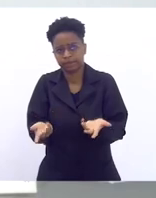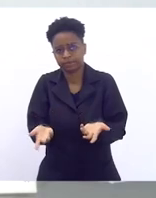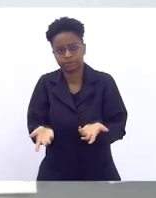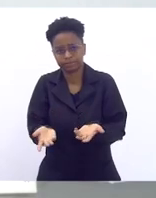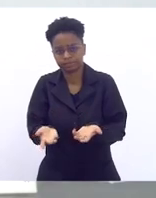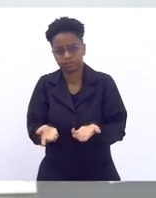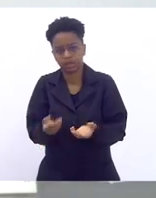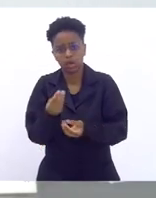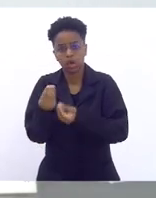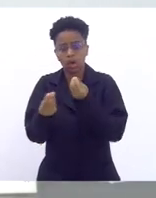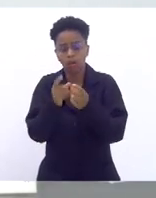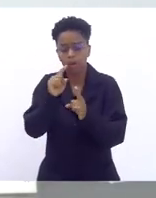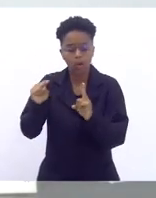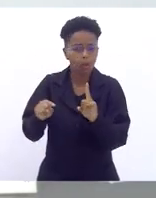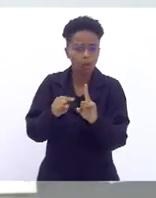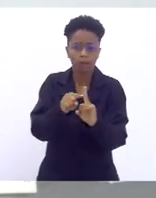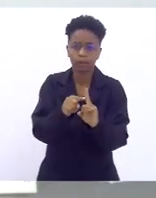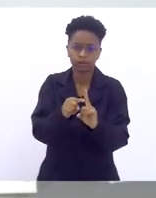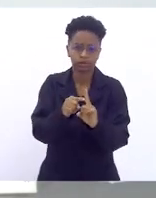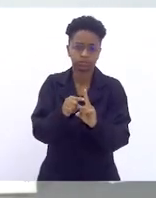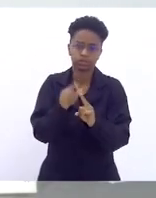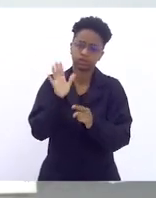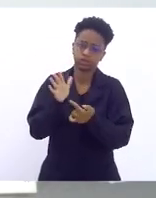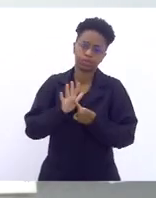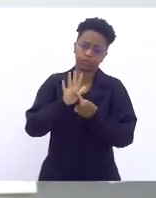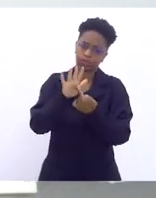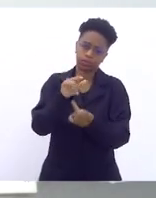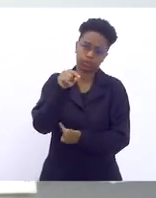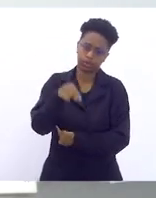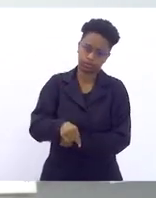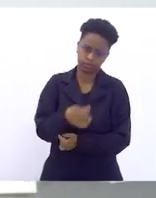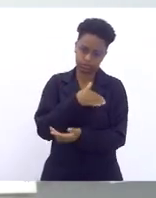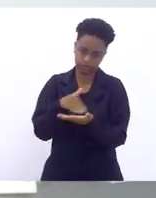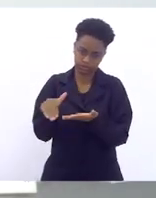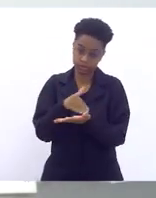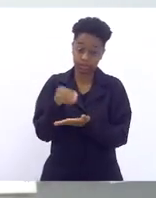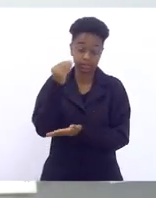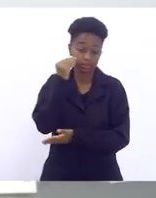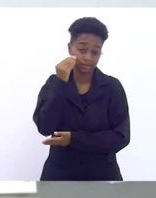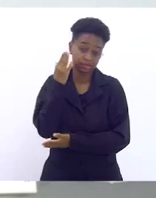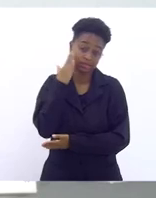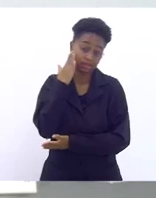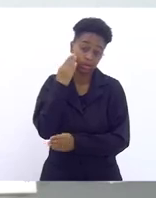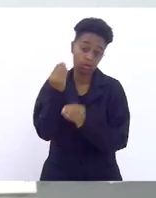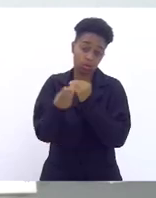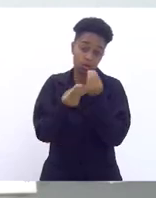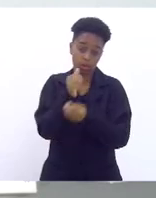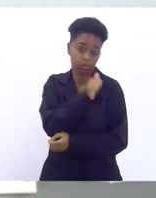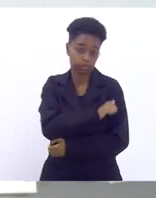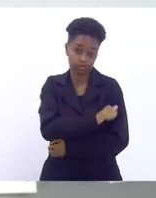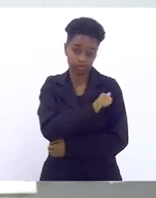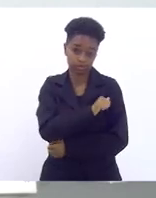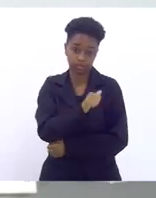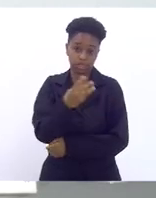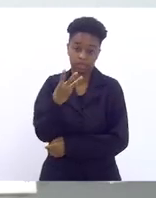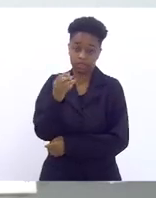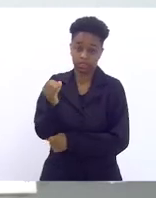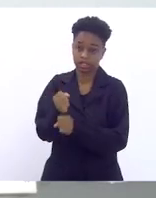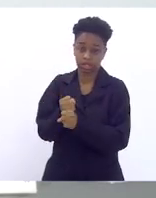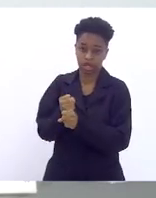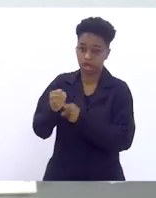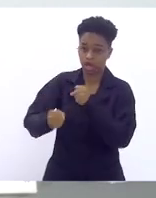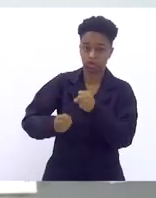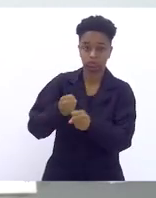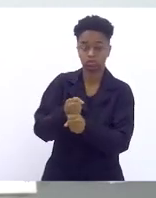o objetivo que foi apresentado aqui pelo secretário de prever um estado do Rio de Janeiro para os próximos 30 anos